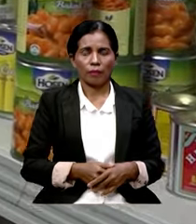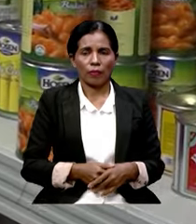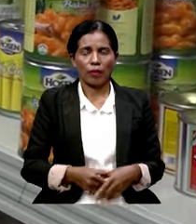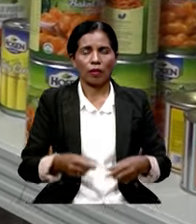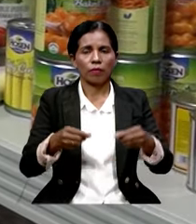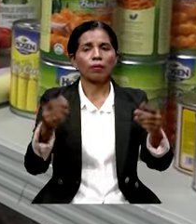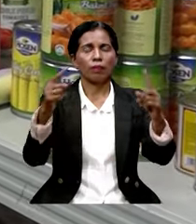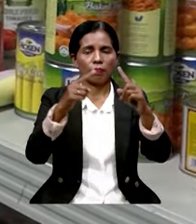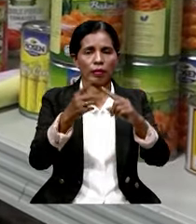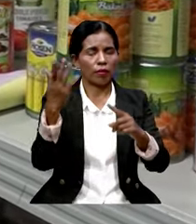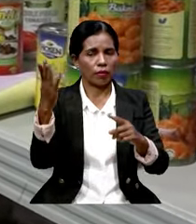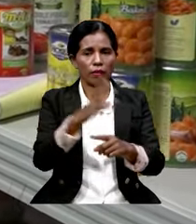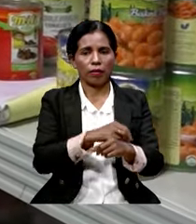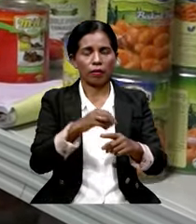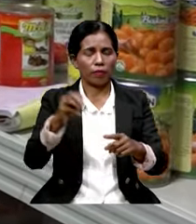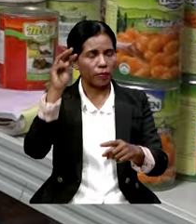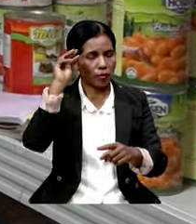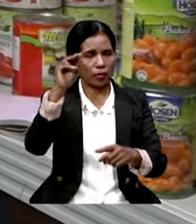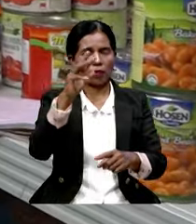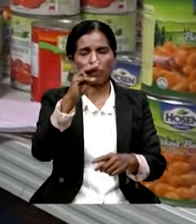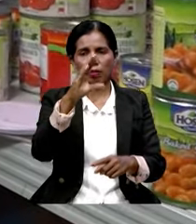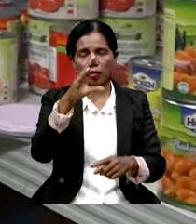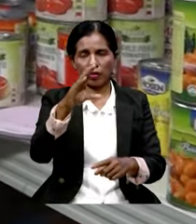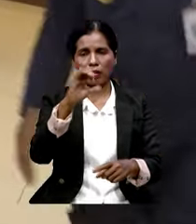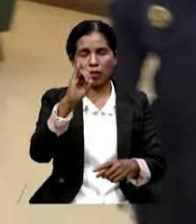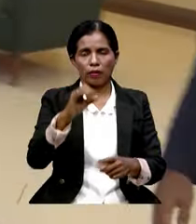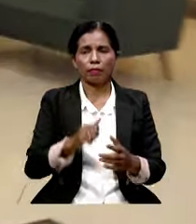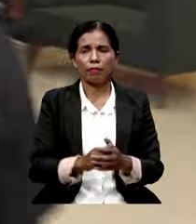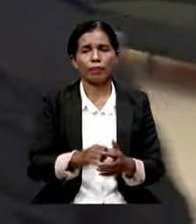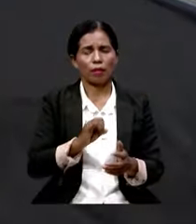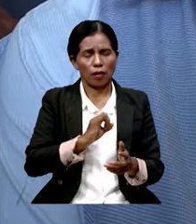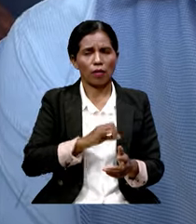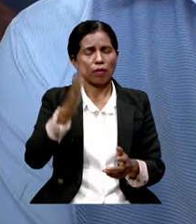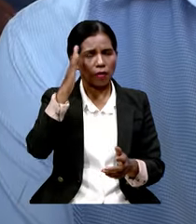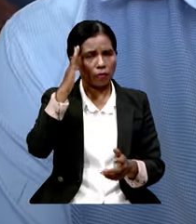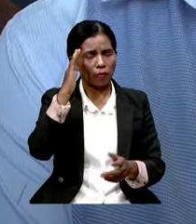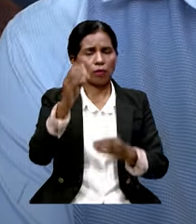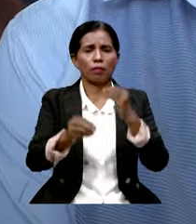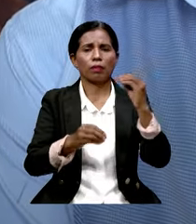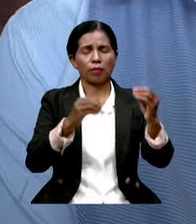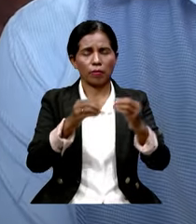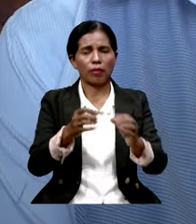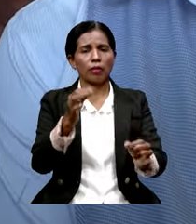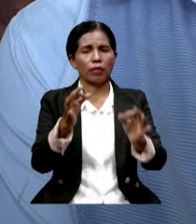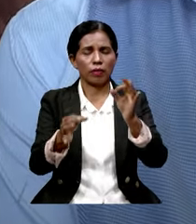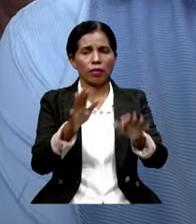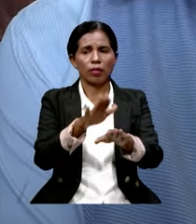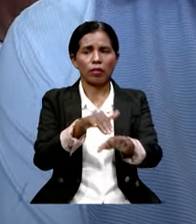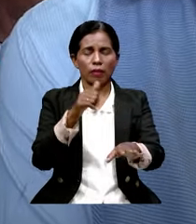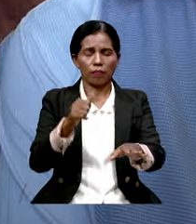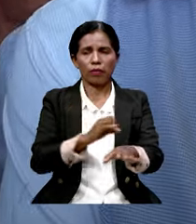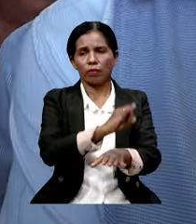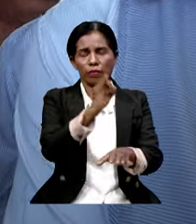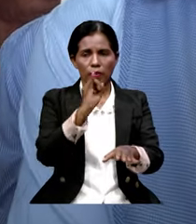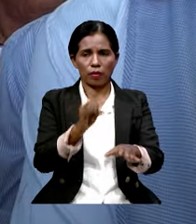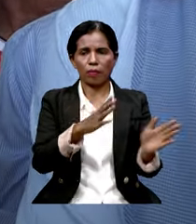bai minister komersi minister anu ing normalmente dalam proses ini sempre ita bolu identifikasang